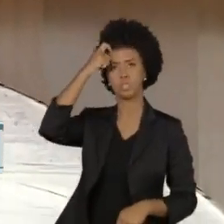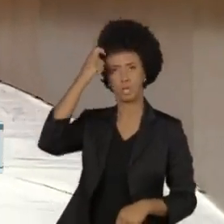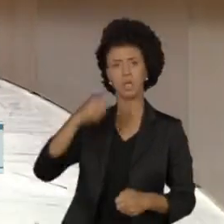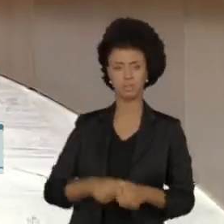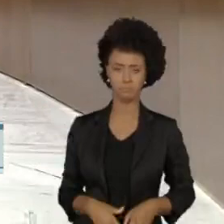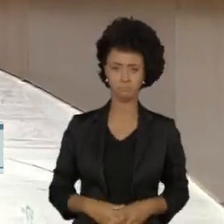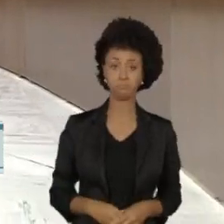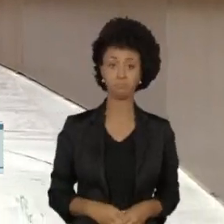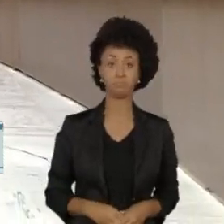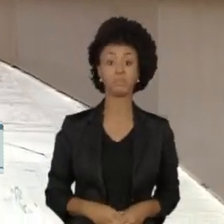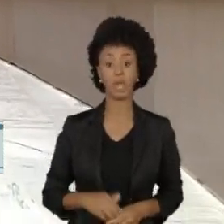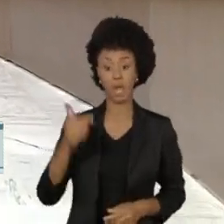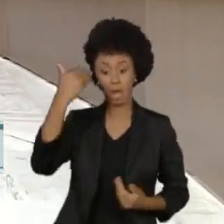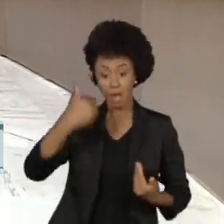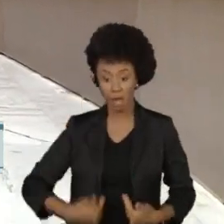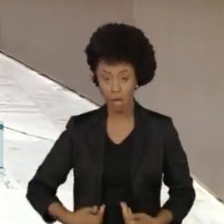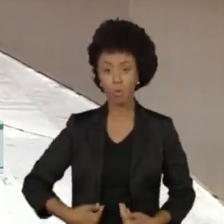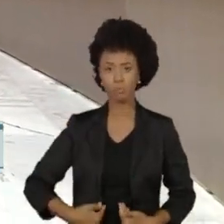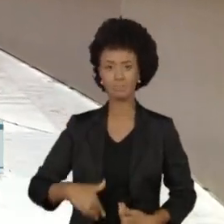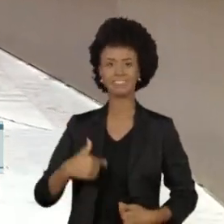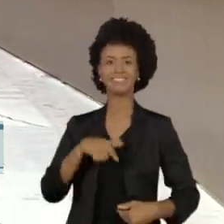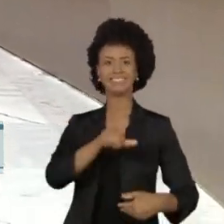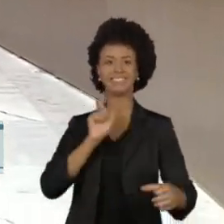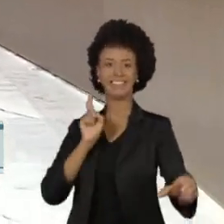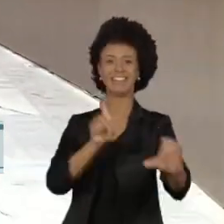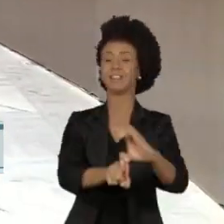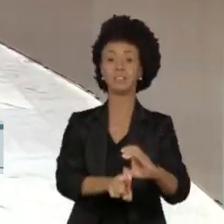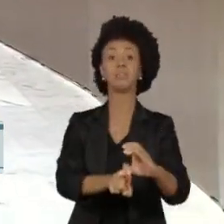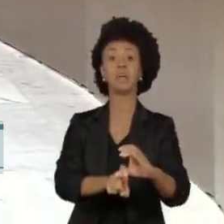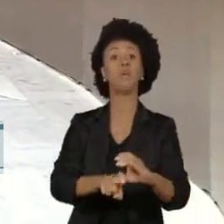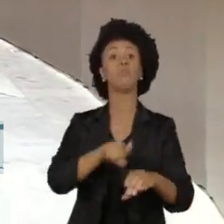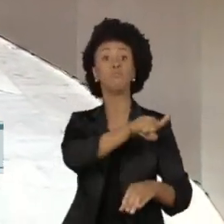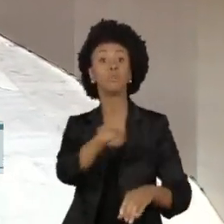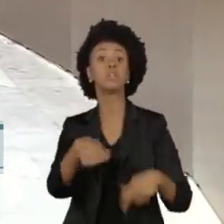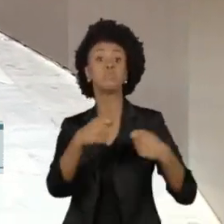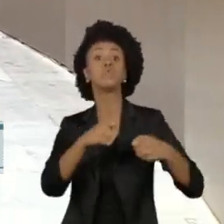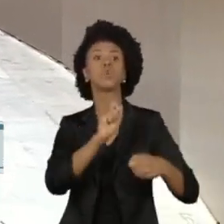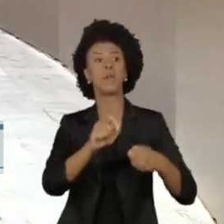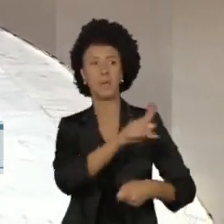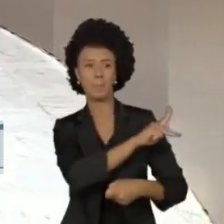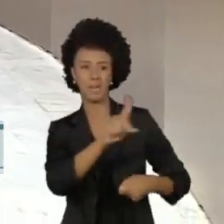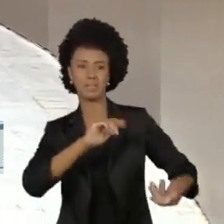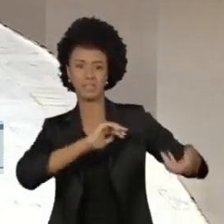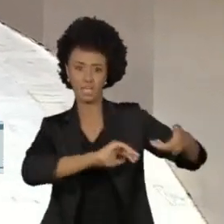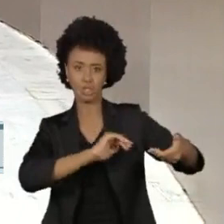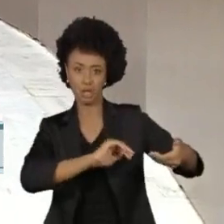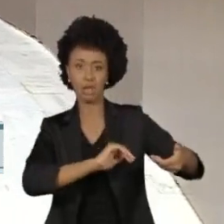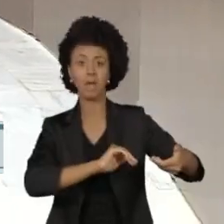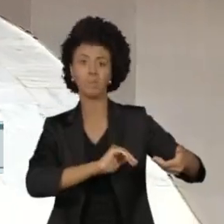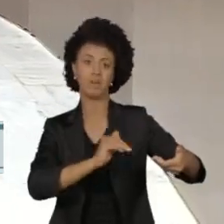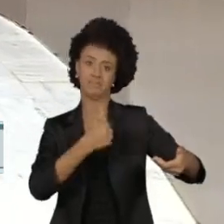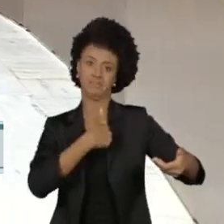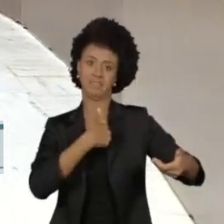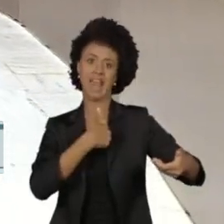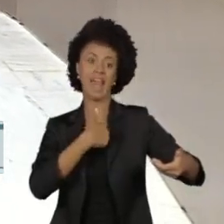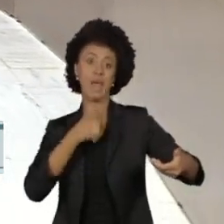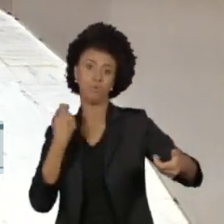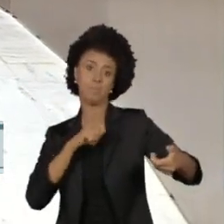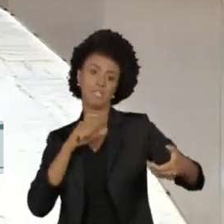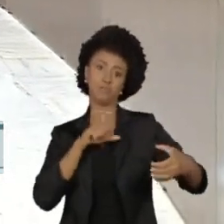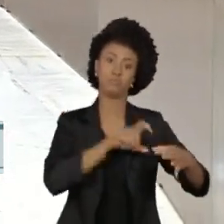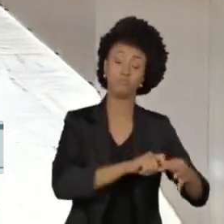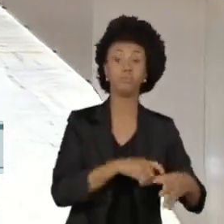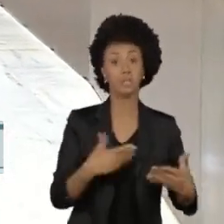precisa de mim é o governo que precisa da Boa Vontade da presidência da câmara não é o Pacheco que frita de mim é o governo